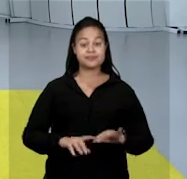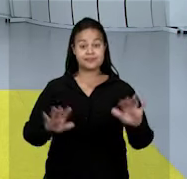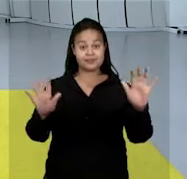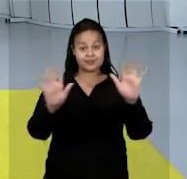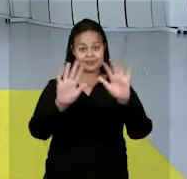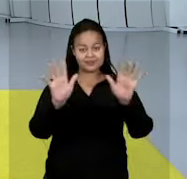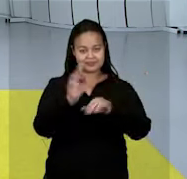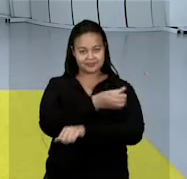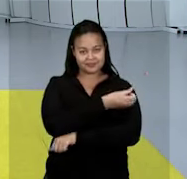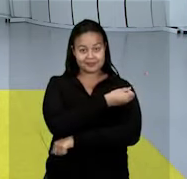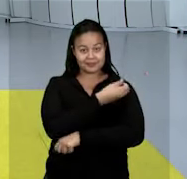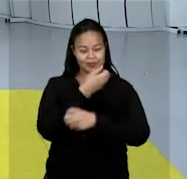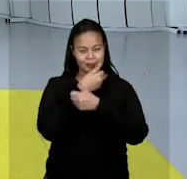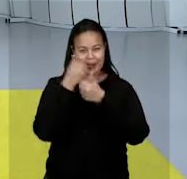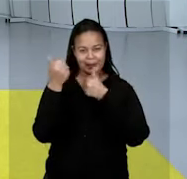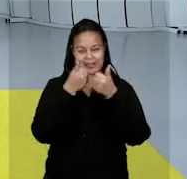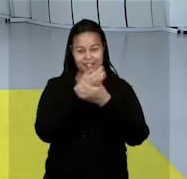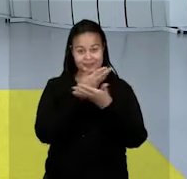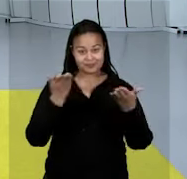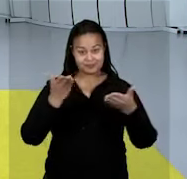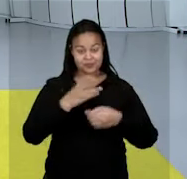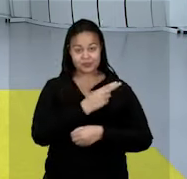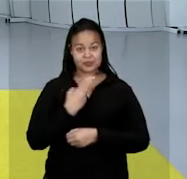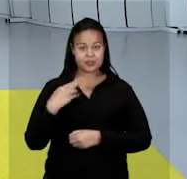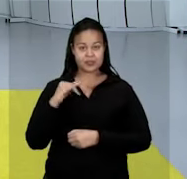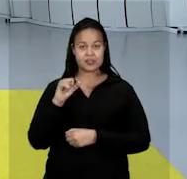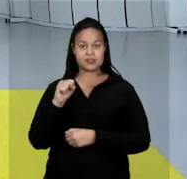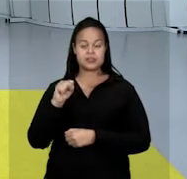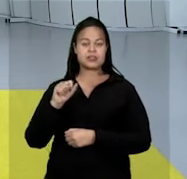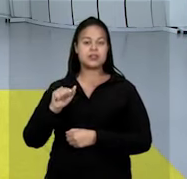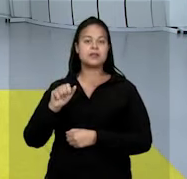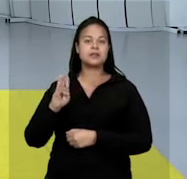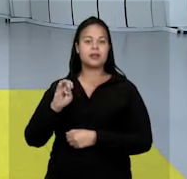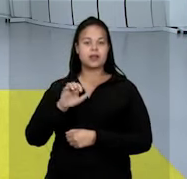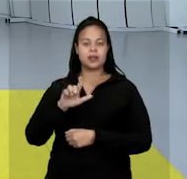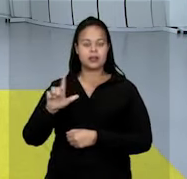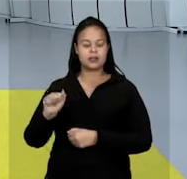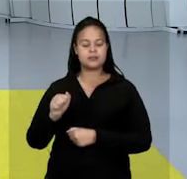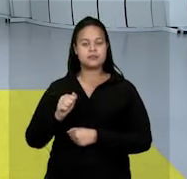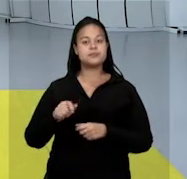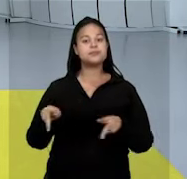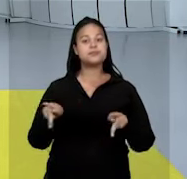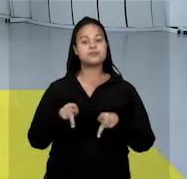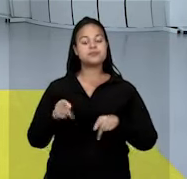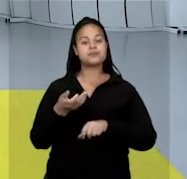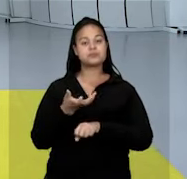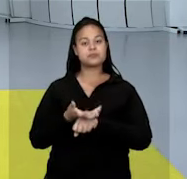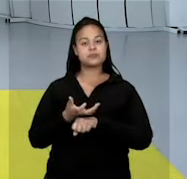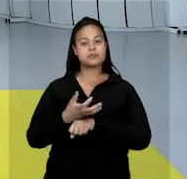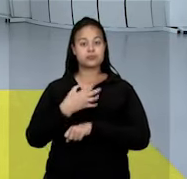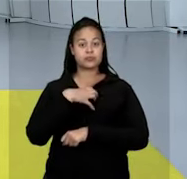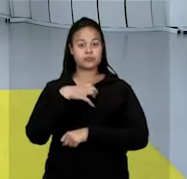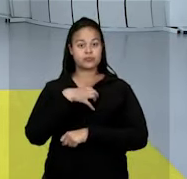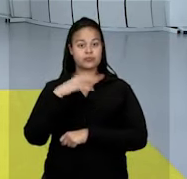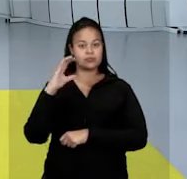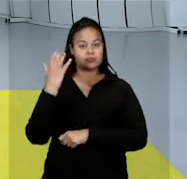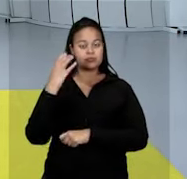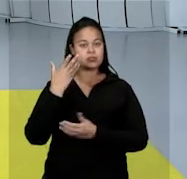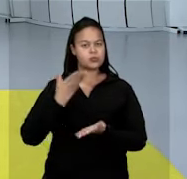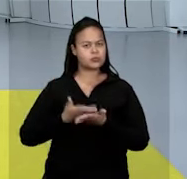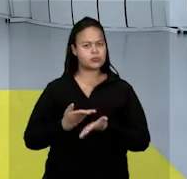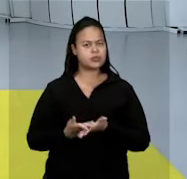Olá, sexto ano, tudo bem com vocês? Meu nome é Isabela Moreira e eu sou a sua professora de ciências. Então, o que vamos estudar